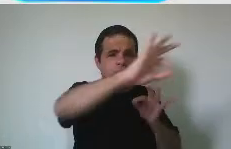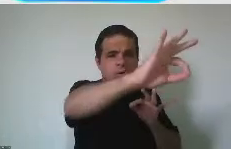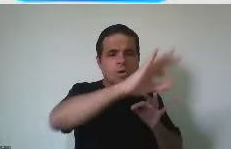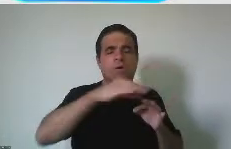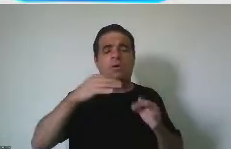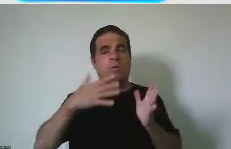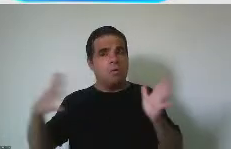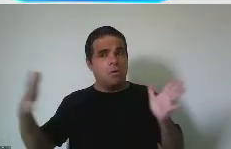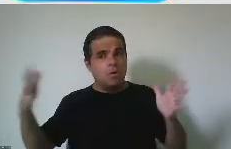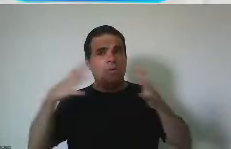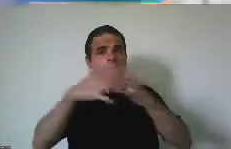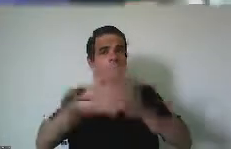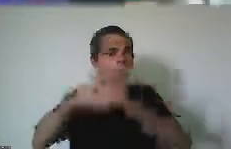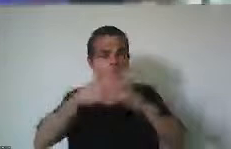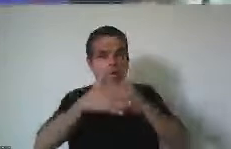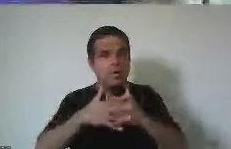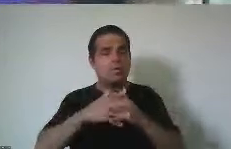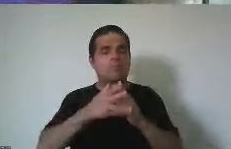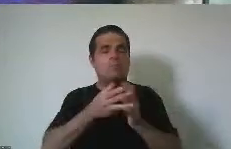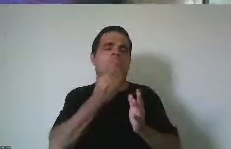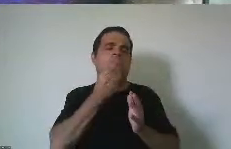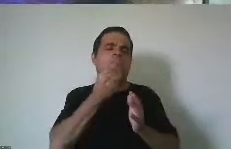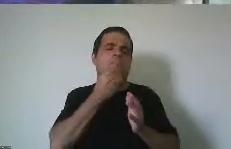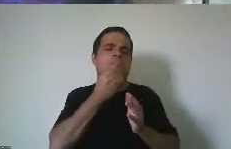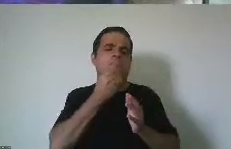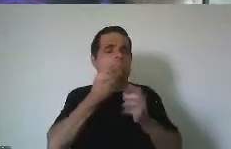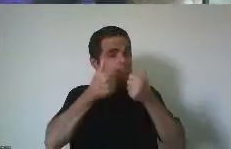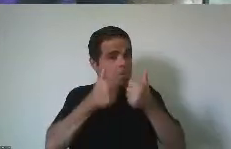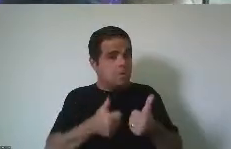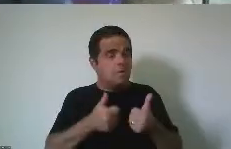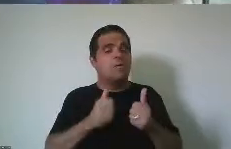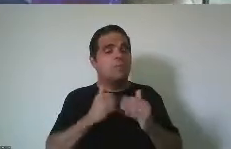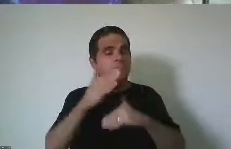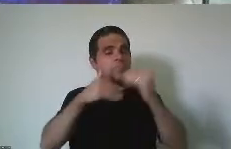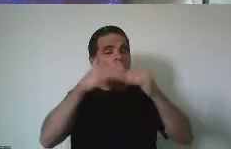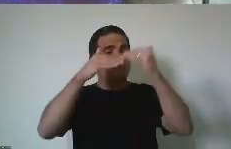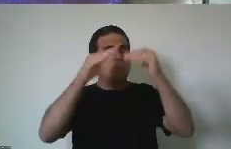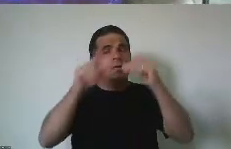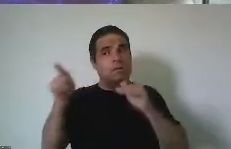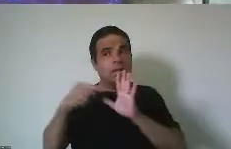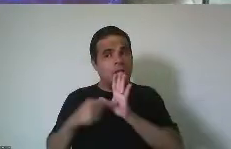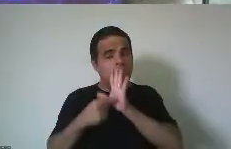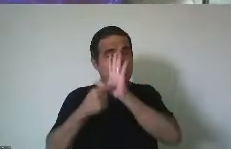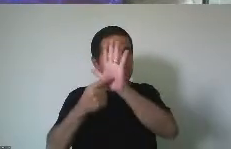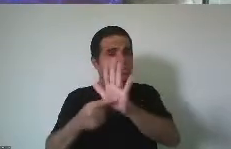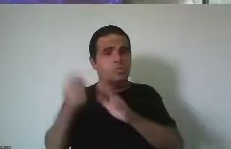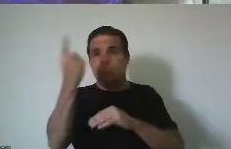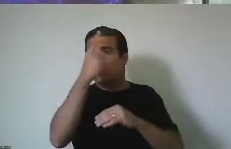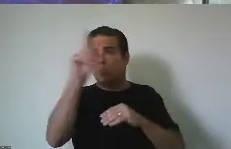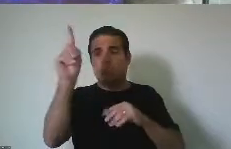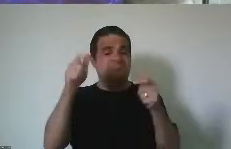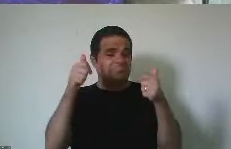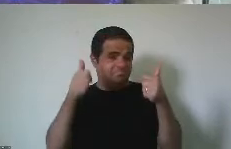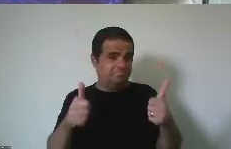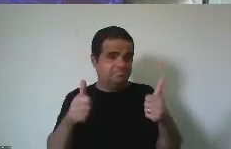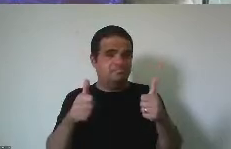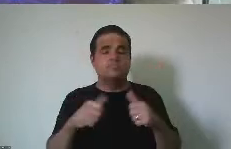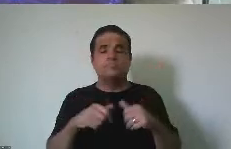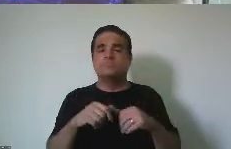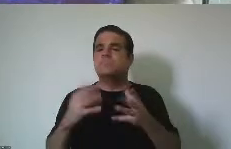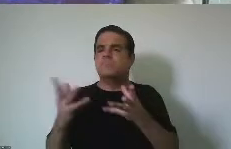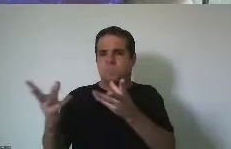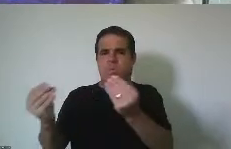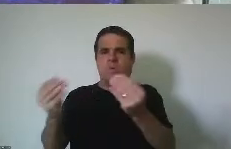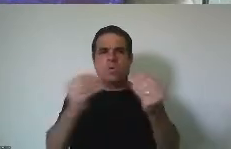a responsabilidade e a oportunidade que a empresa tem num ambiente que Barroso apresentava único muitos têm a visão